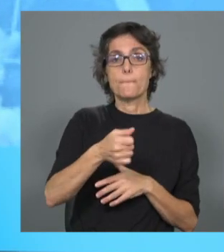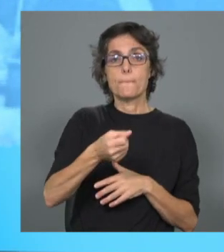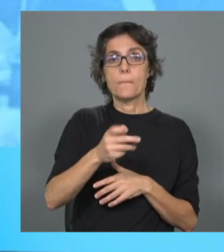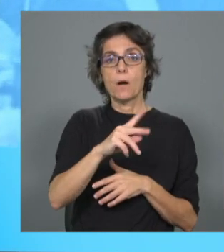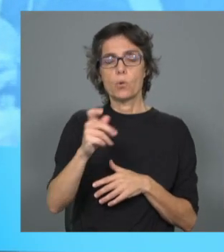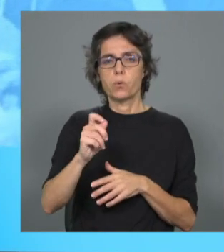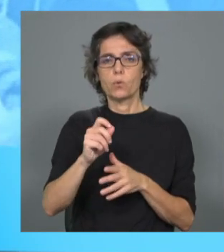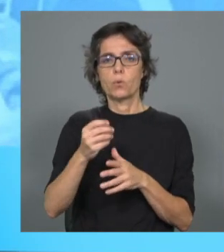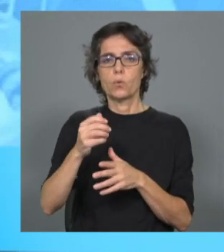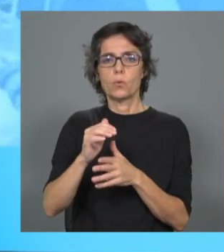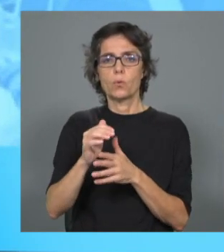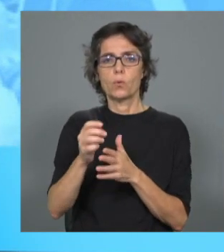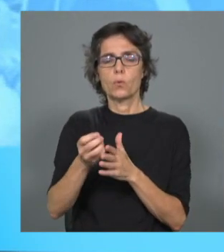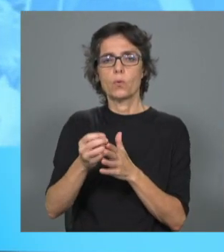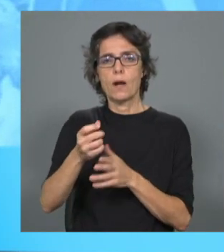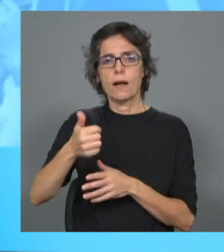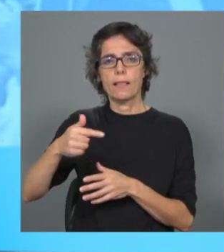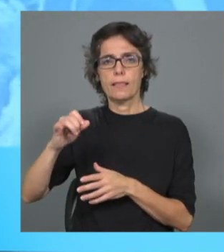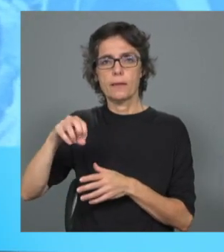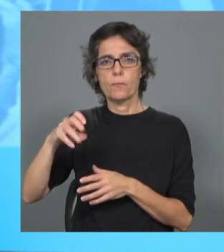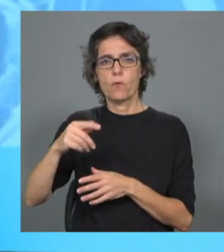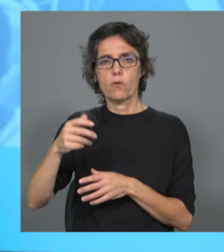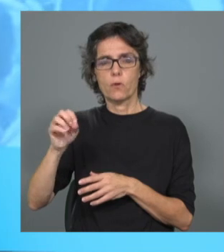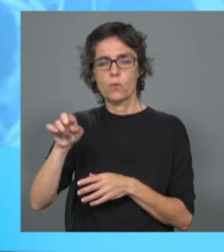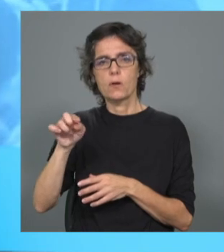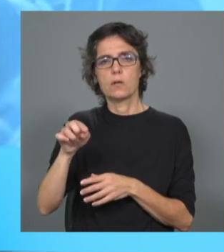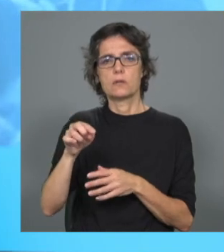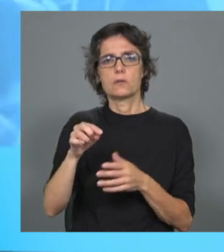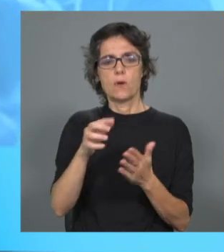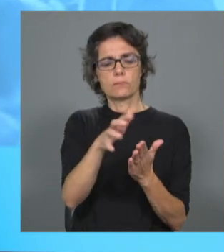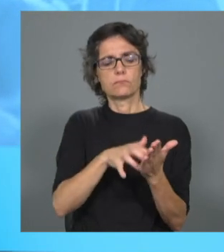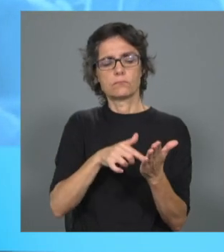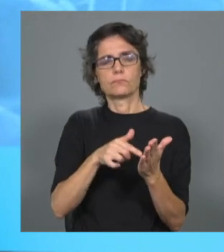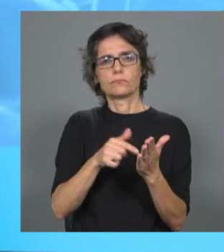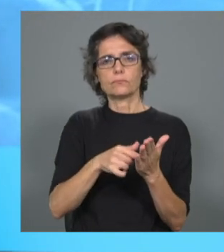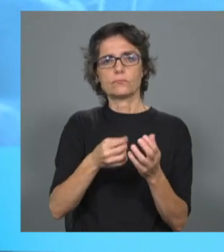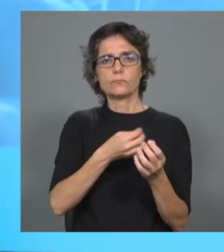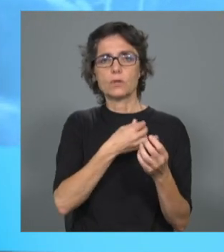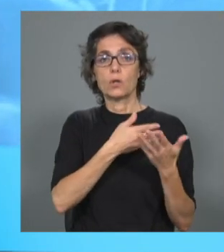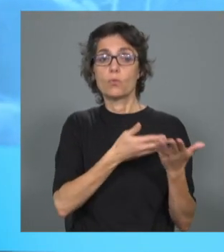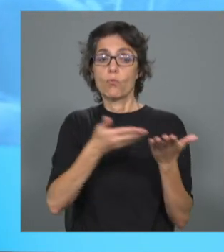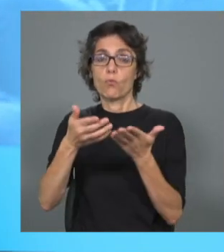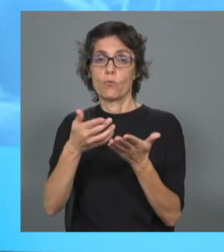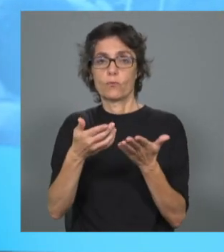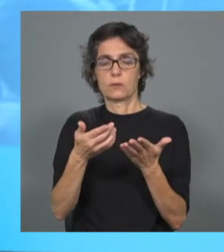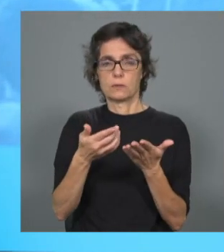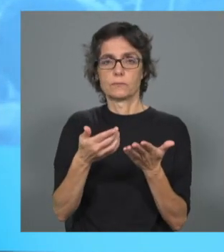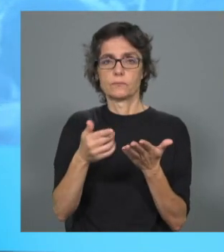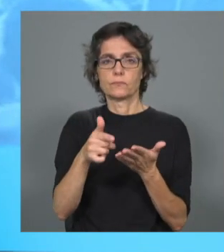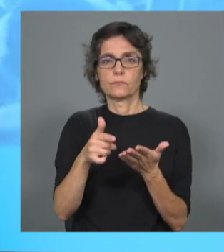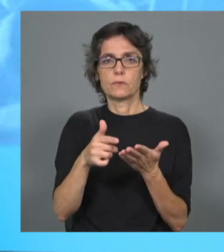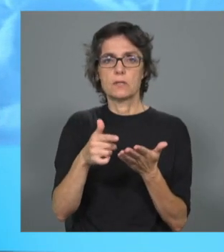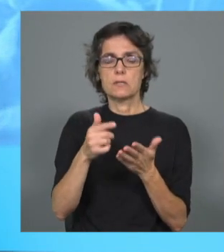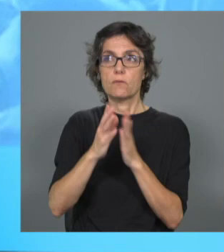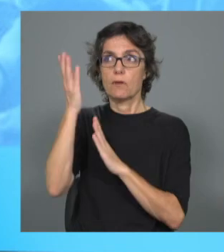e aqui é um convite a viver a exigência cristã, o caminho que Deus nos pede, com entusiasmo,